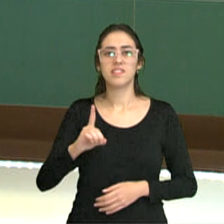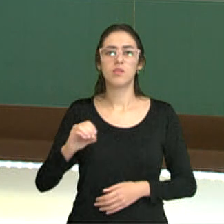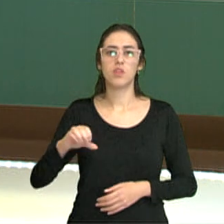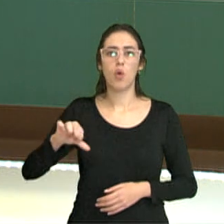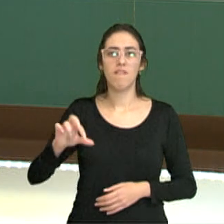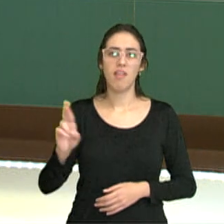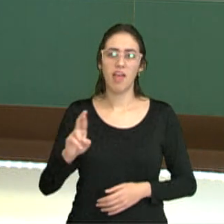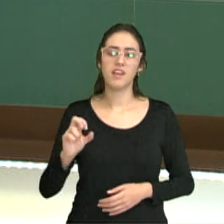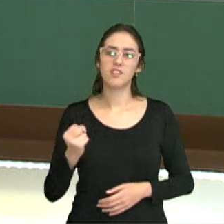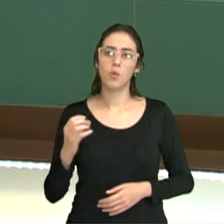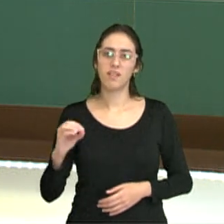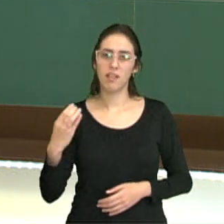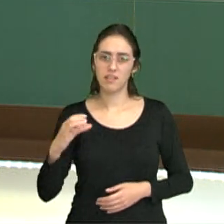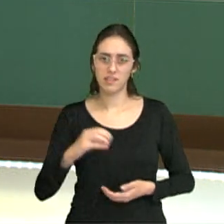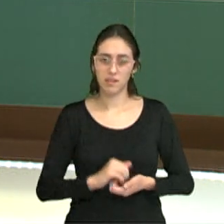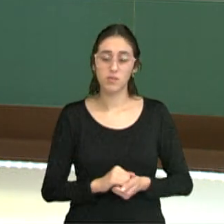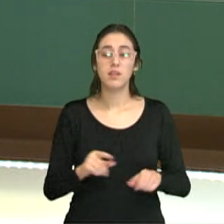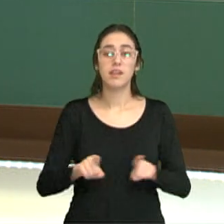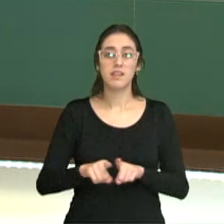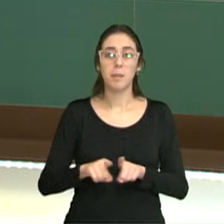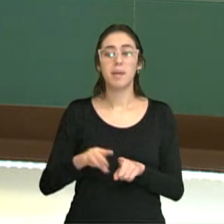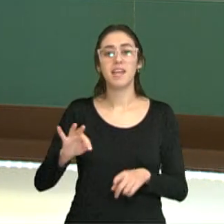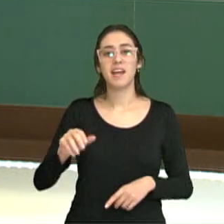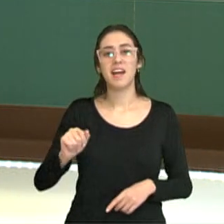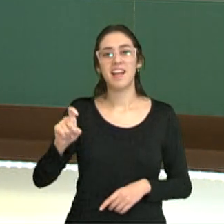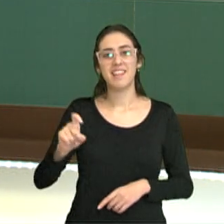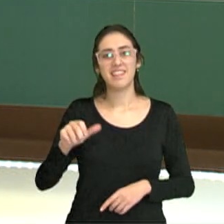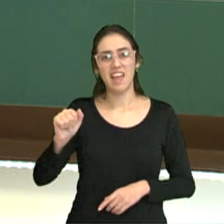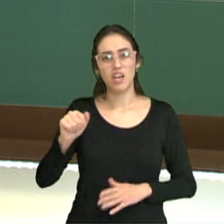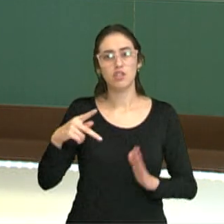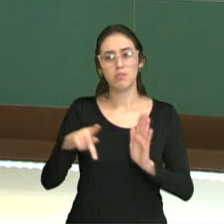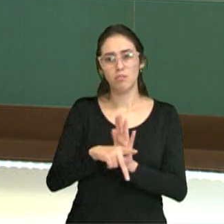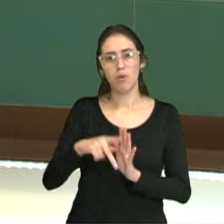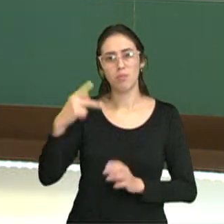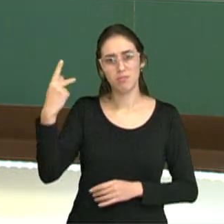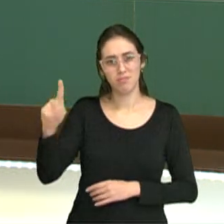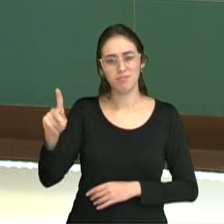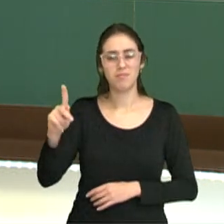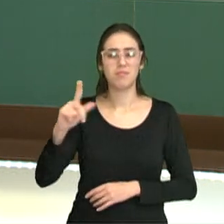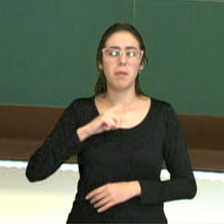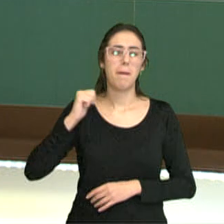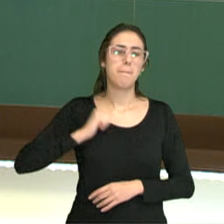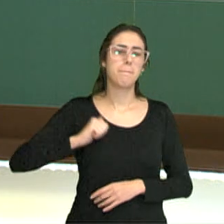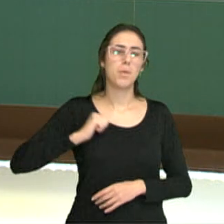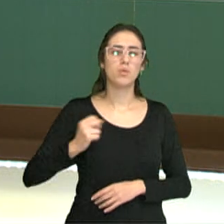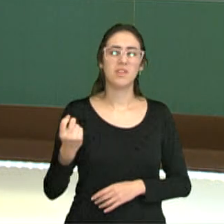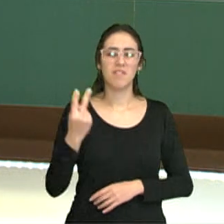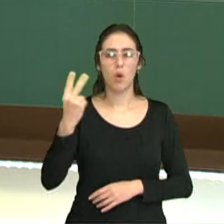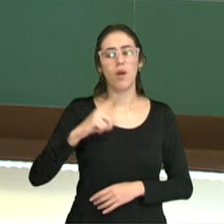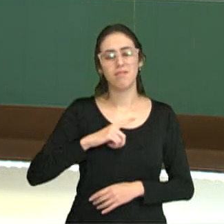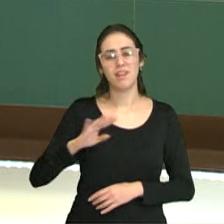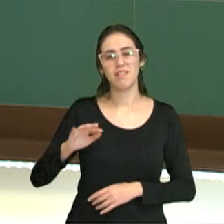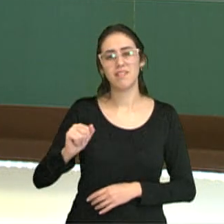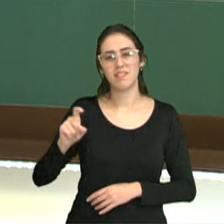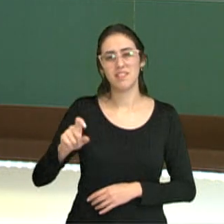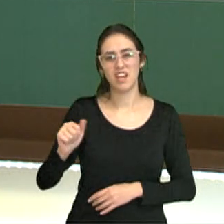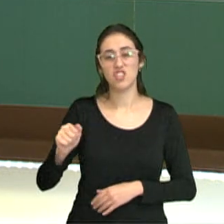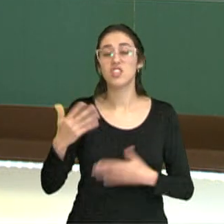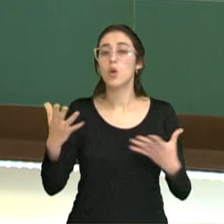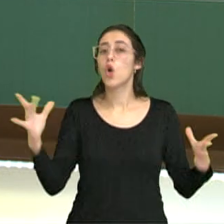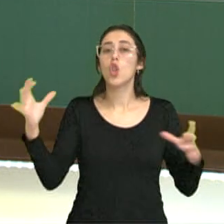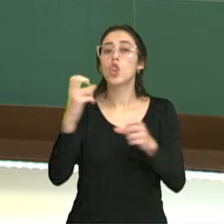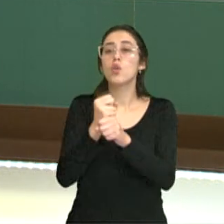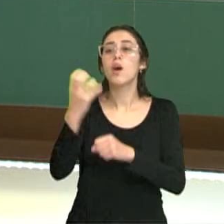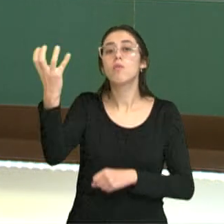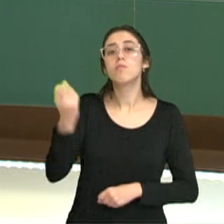109,80. E uma taxa que é cobrada exatamente sobre as bolsas de valor. Consequentemente, ela vai ter um valor líquido